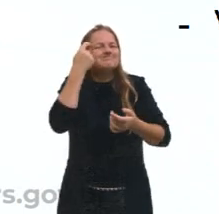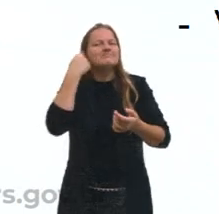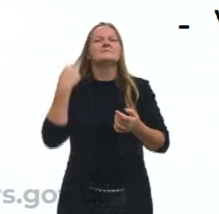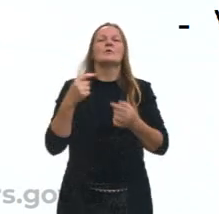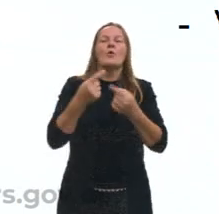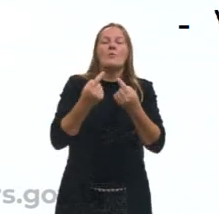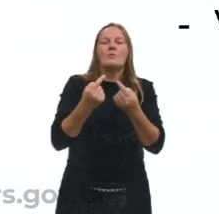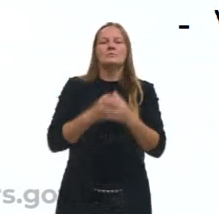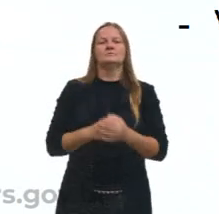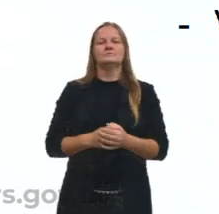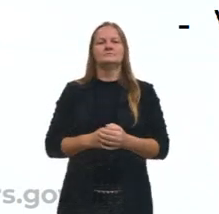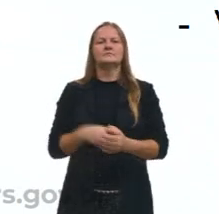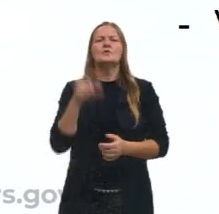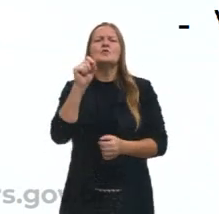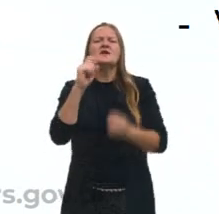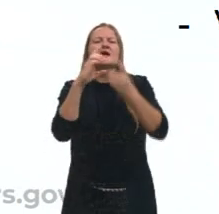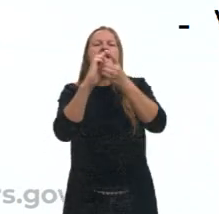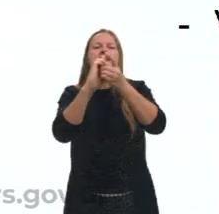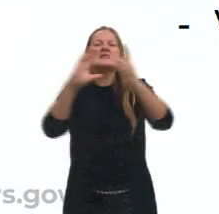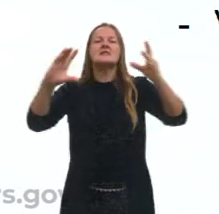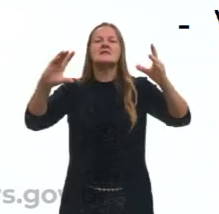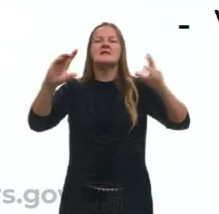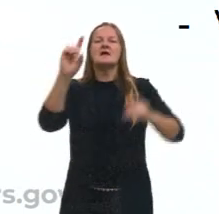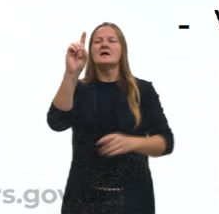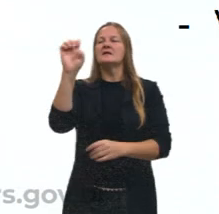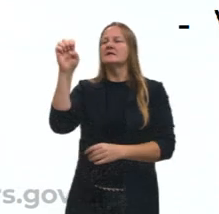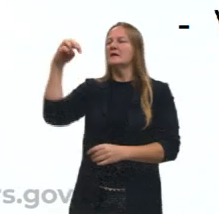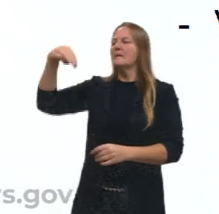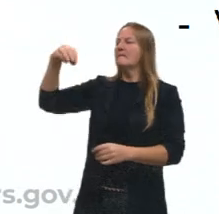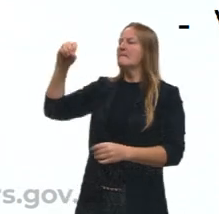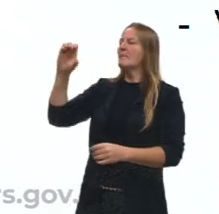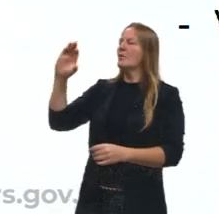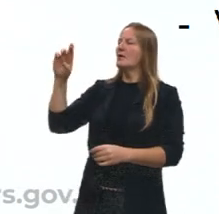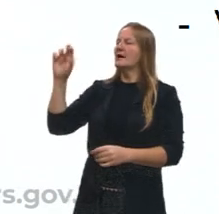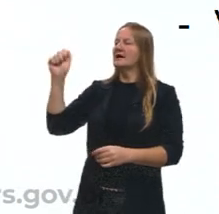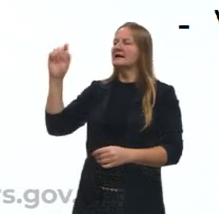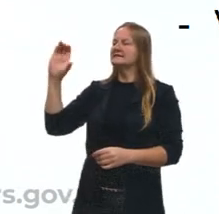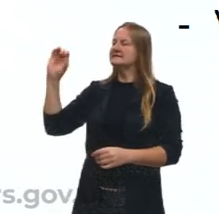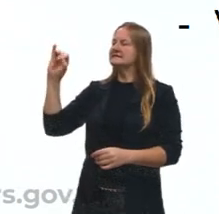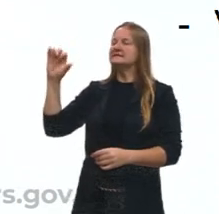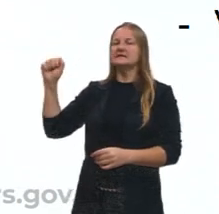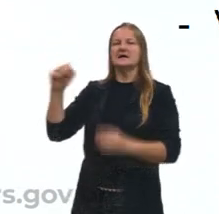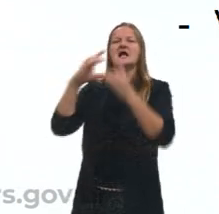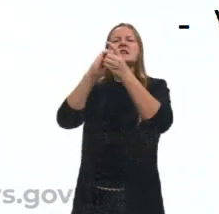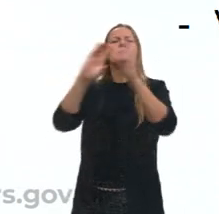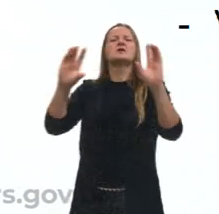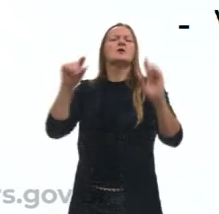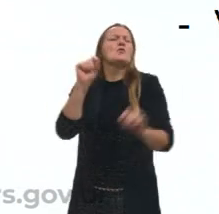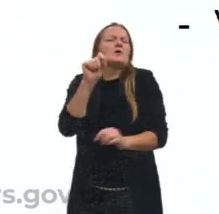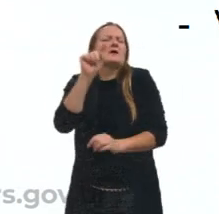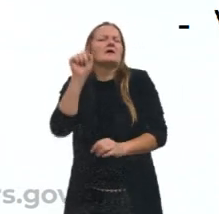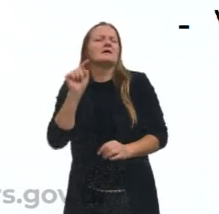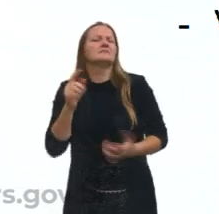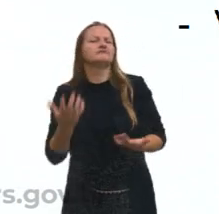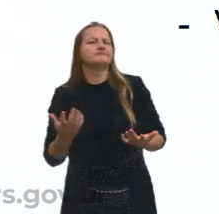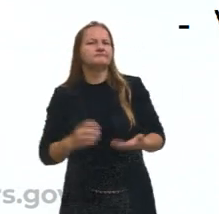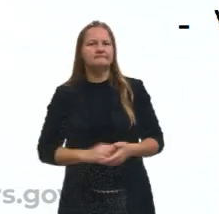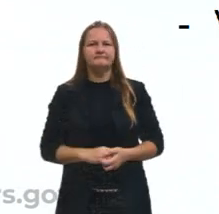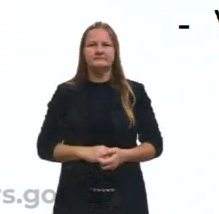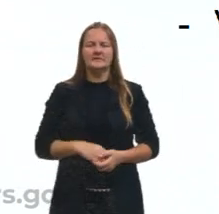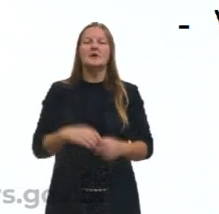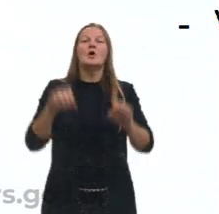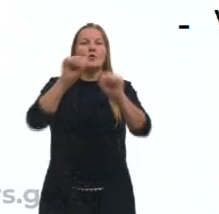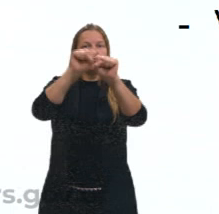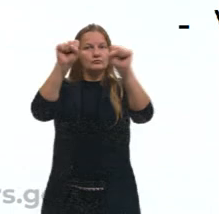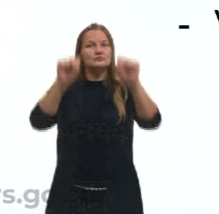problema então o que é democracia e a Democracia atualmente a gente considera que